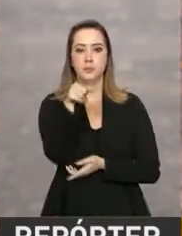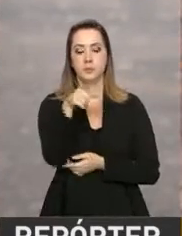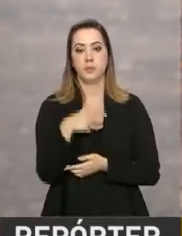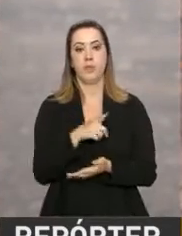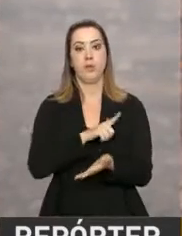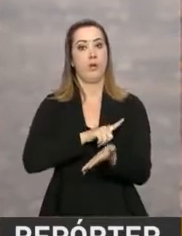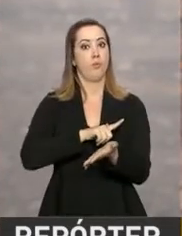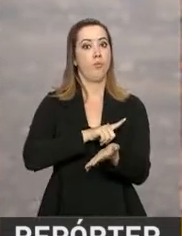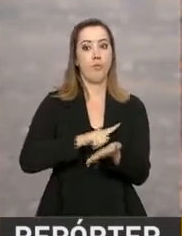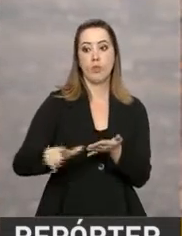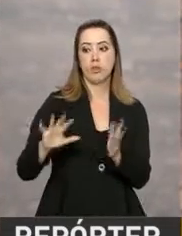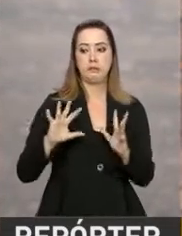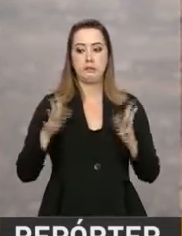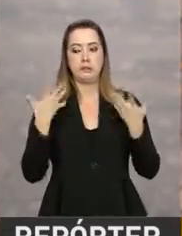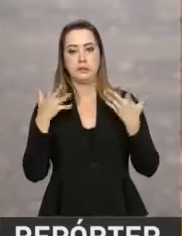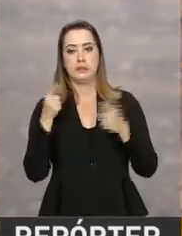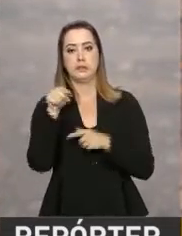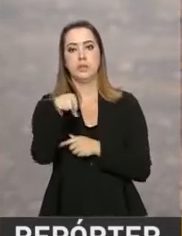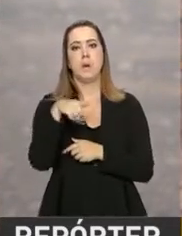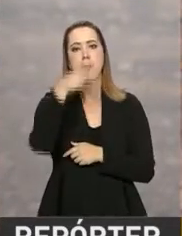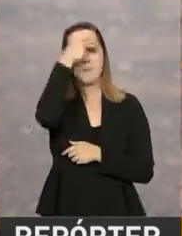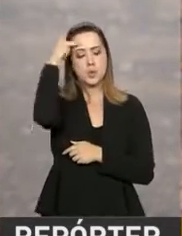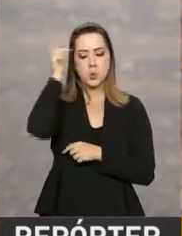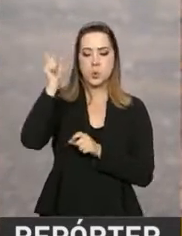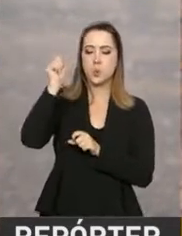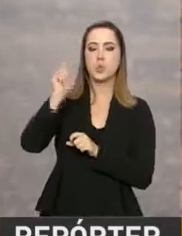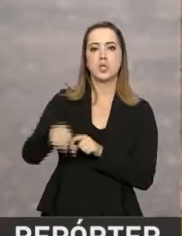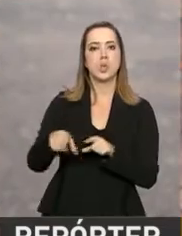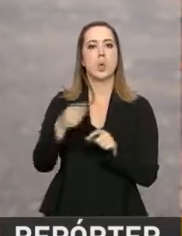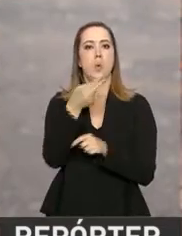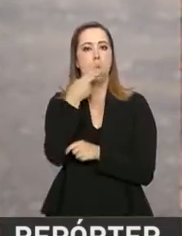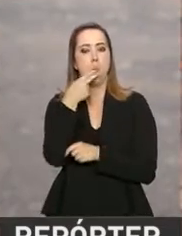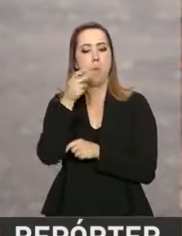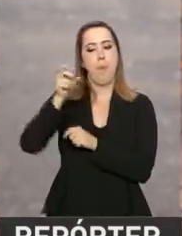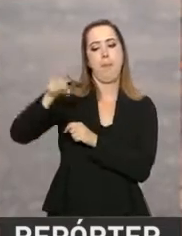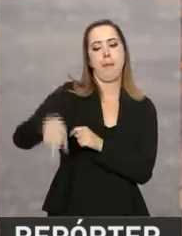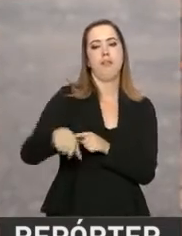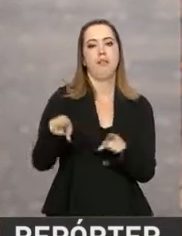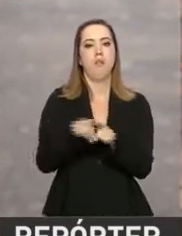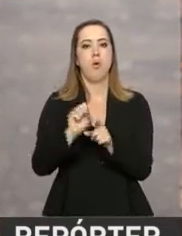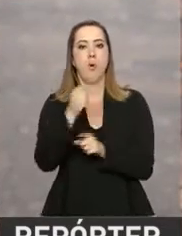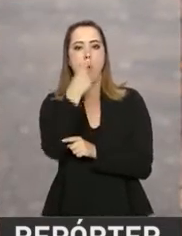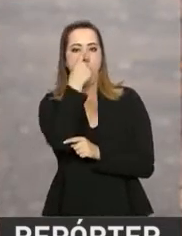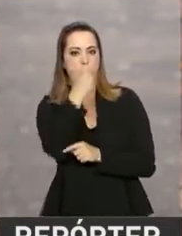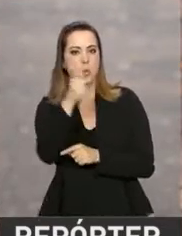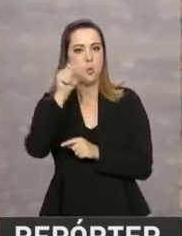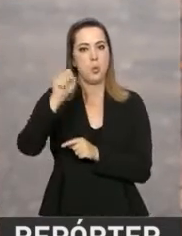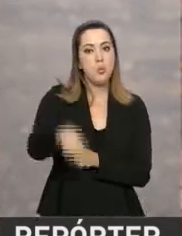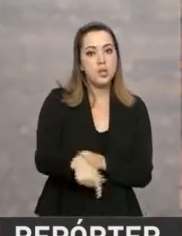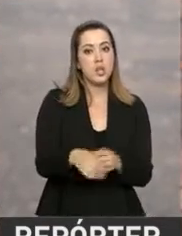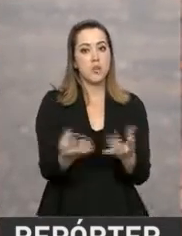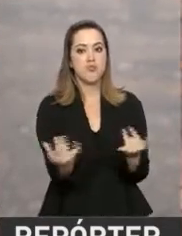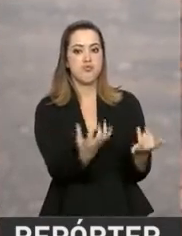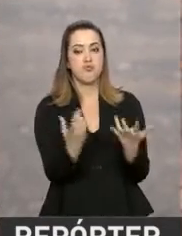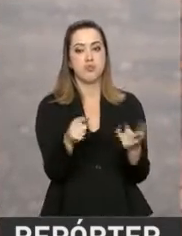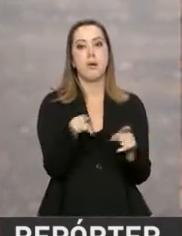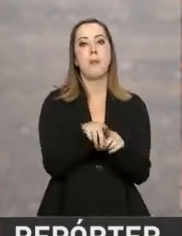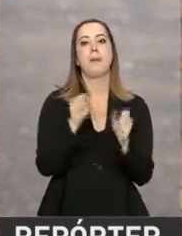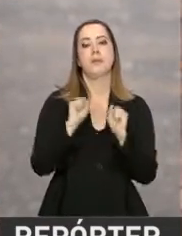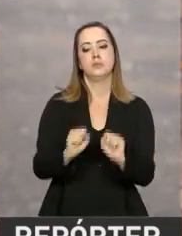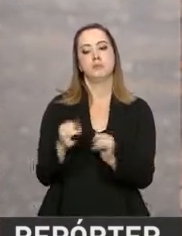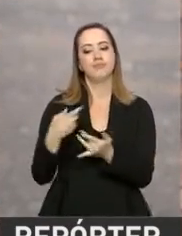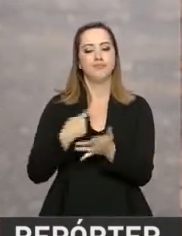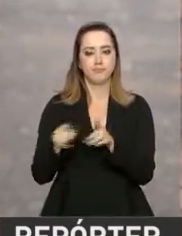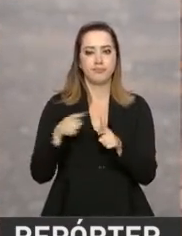ações das pessoas contribuem muito para o aumento dos incêndios. Jogar bitucas de cigarro ou queimar lixo, por exemplo, pode causar queimadas